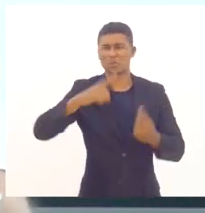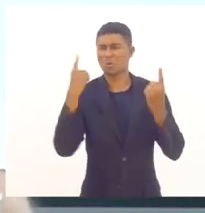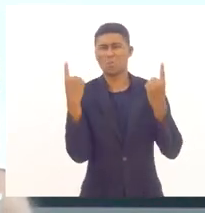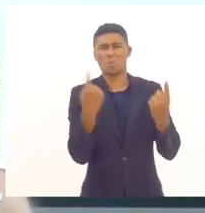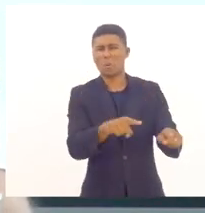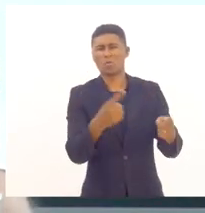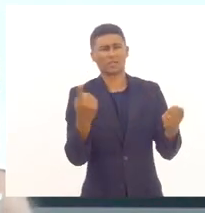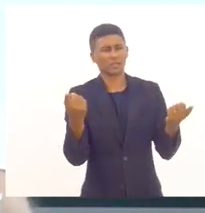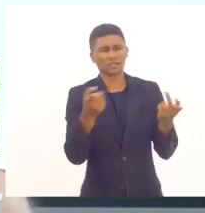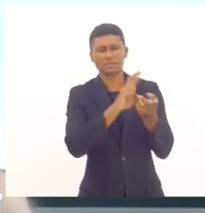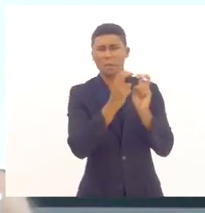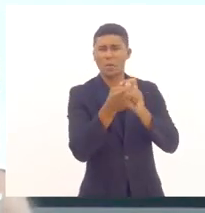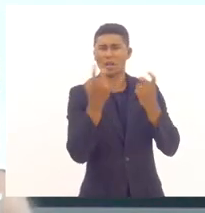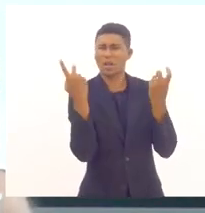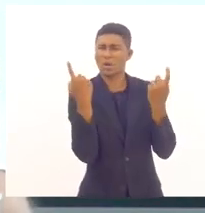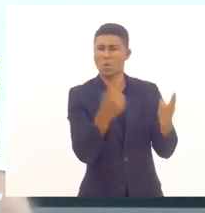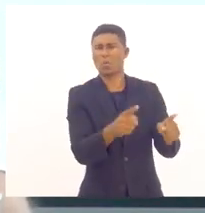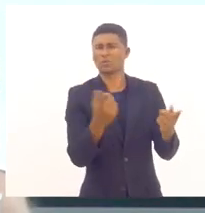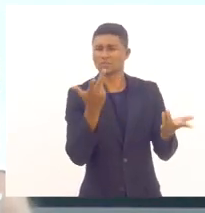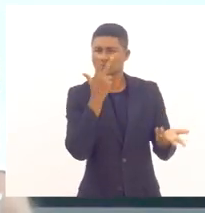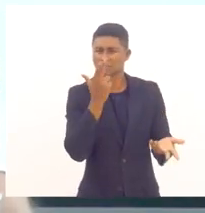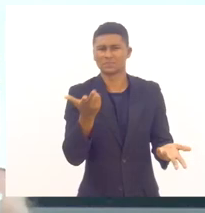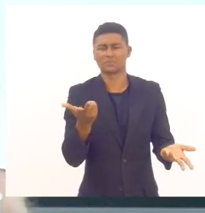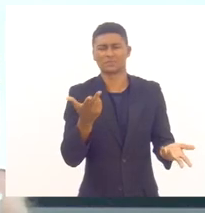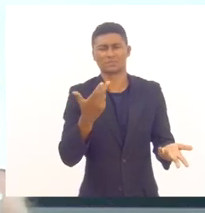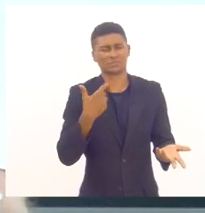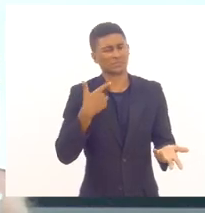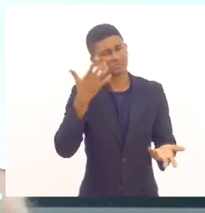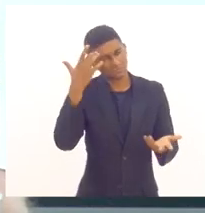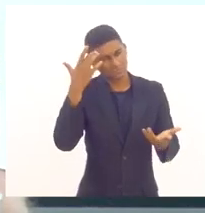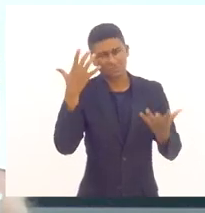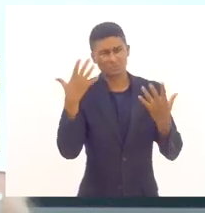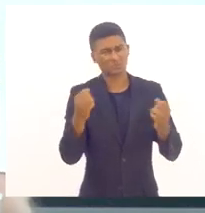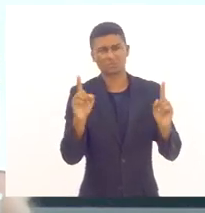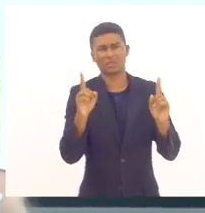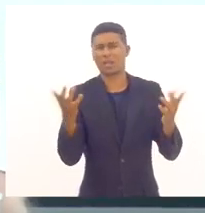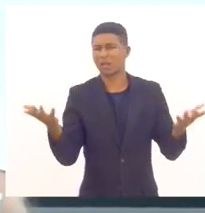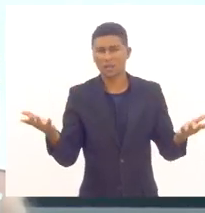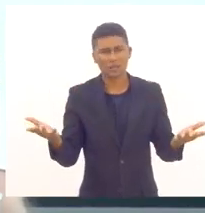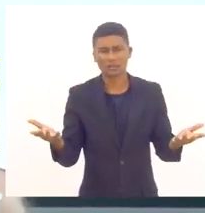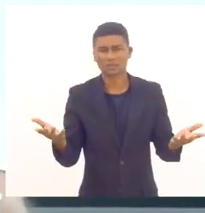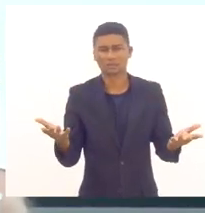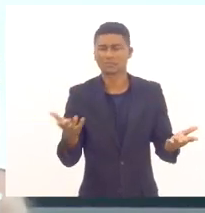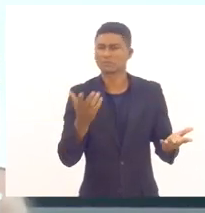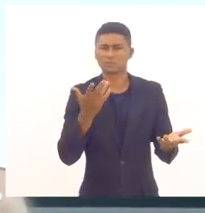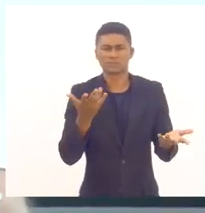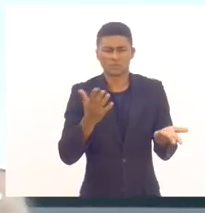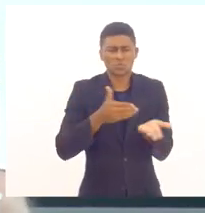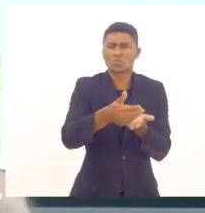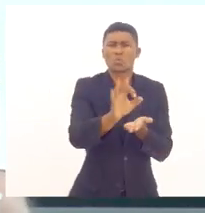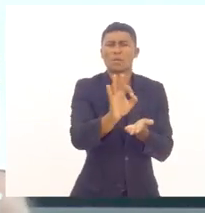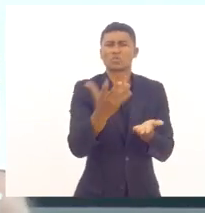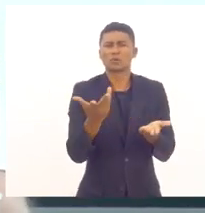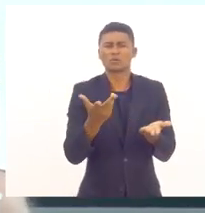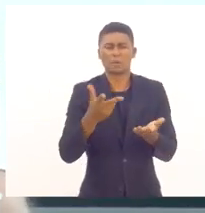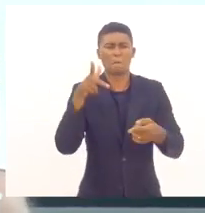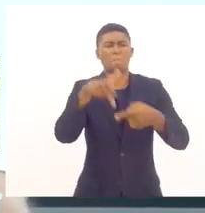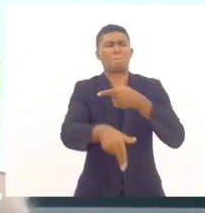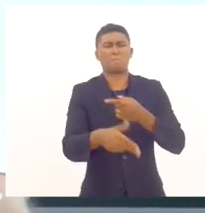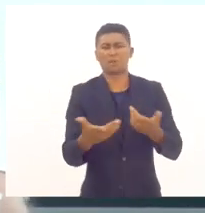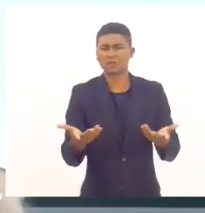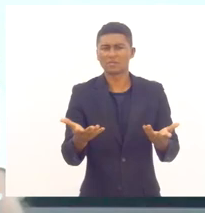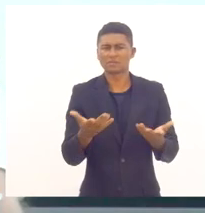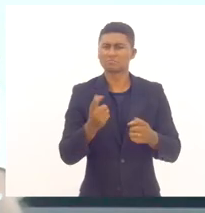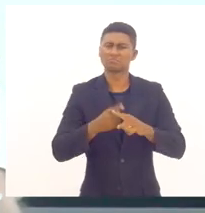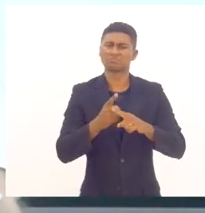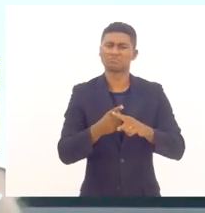nosso patrimônio. Então, isso, para mim, é um absurdo. Nada se interrompe antes de começar, gente. Por isso